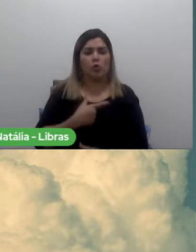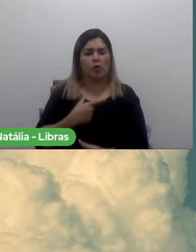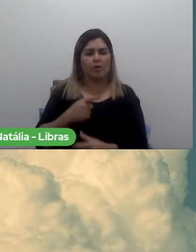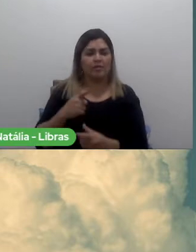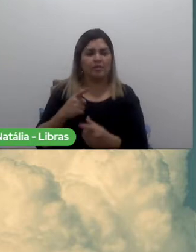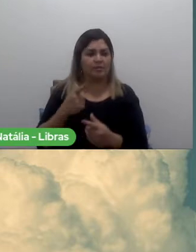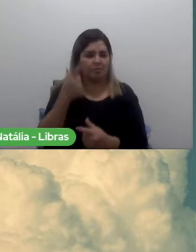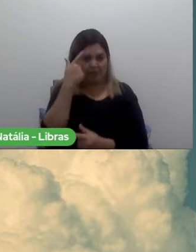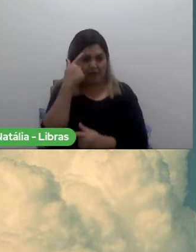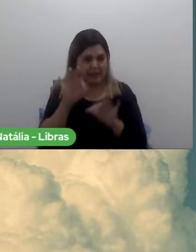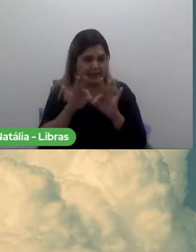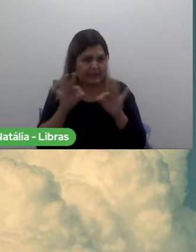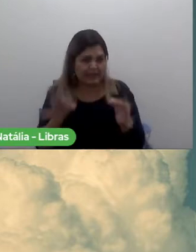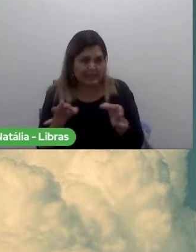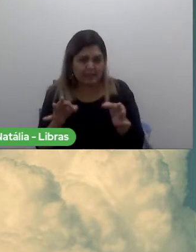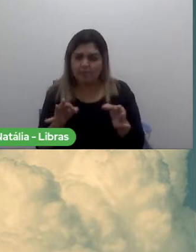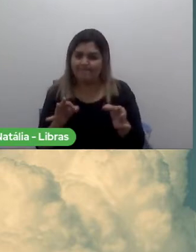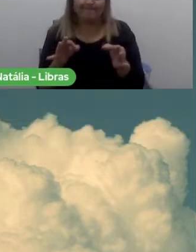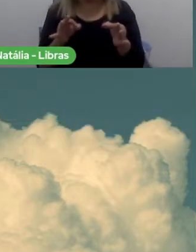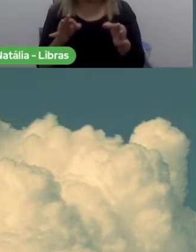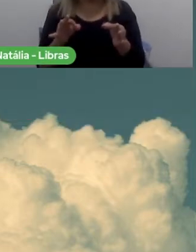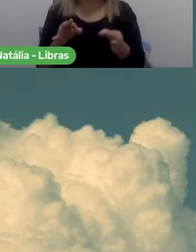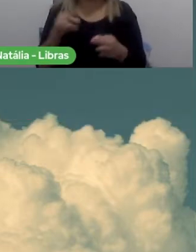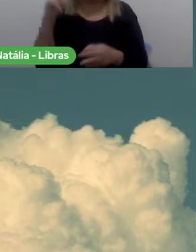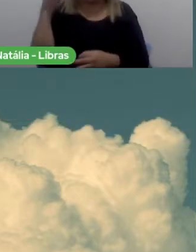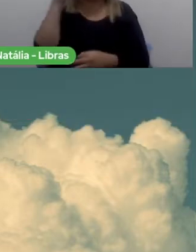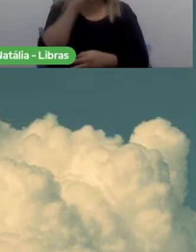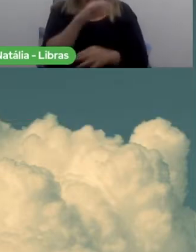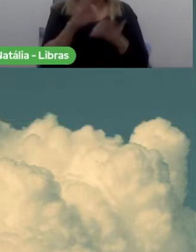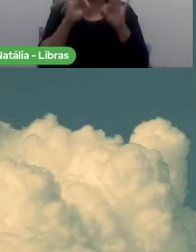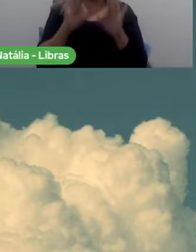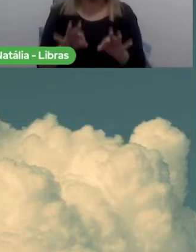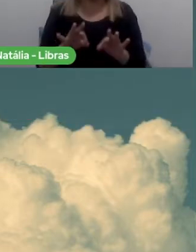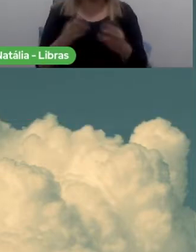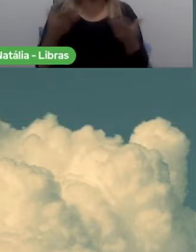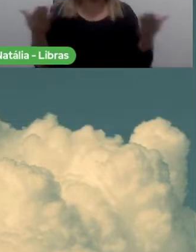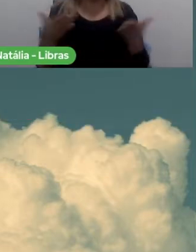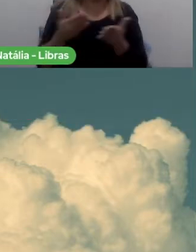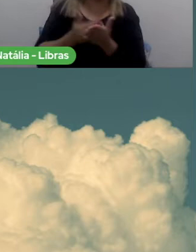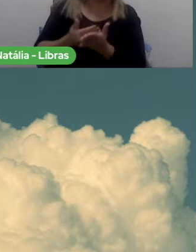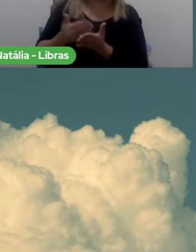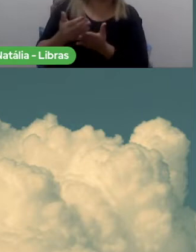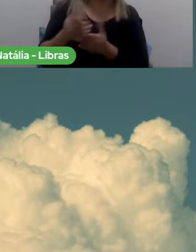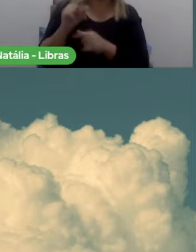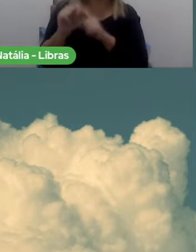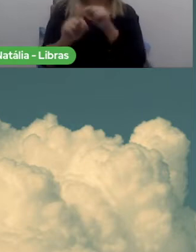simples, ele acaba sendo uma coisa muito mais complexa, tá? E aí é que entram também,